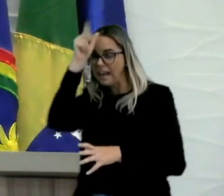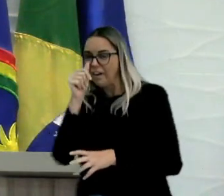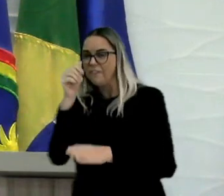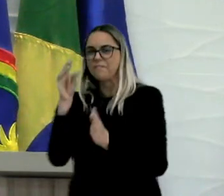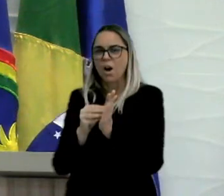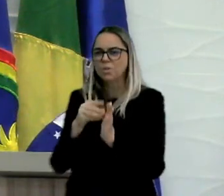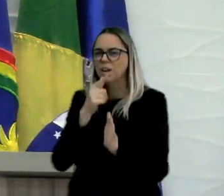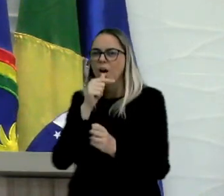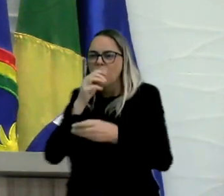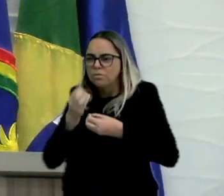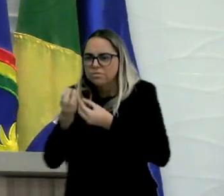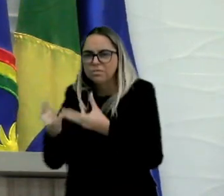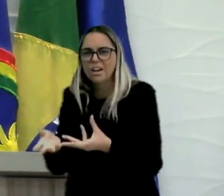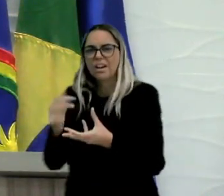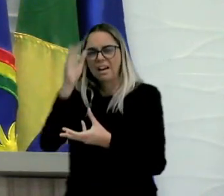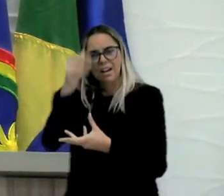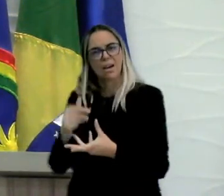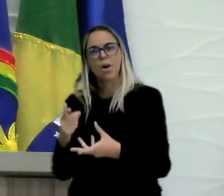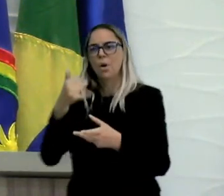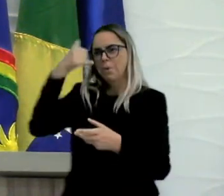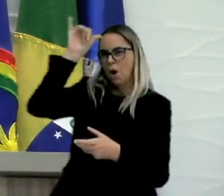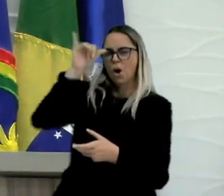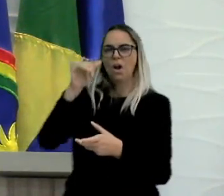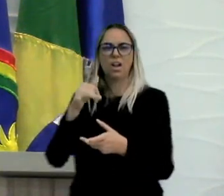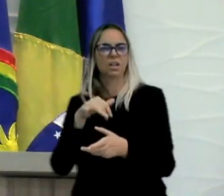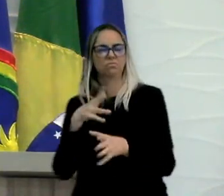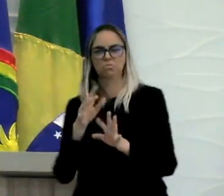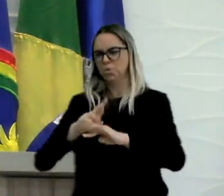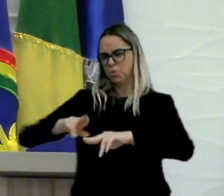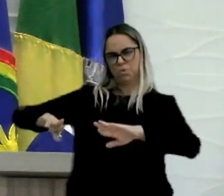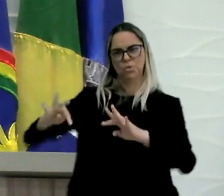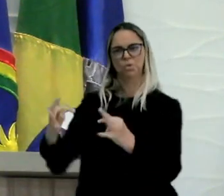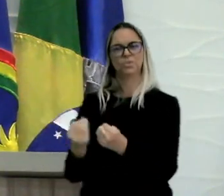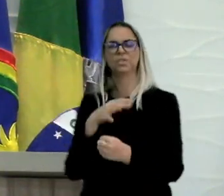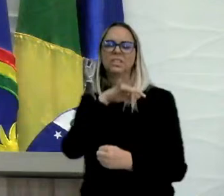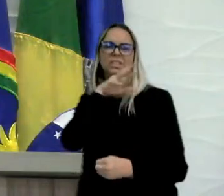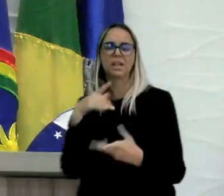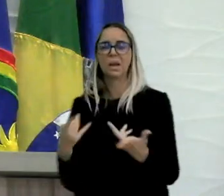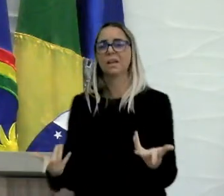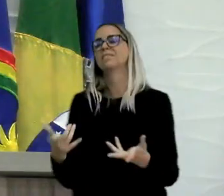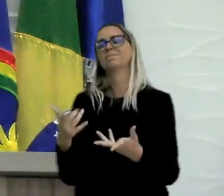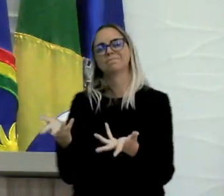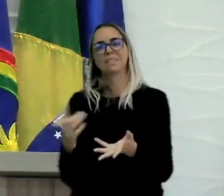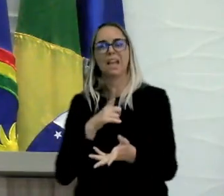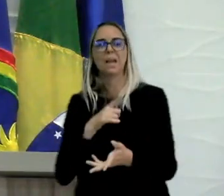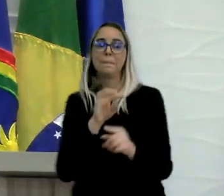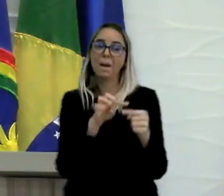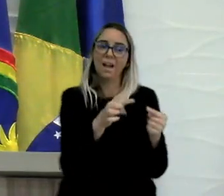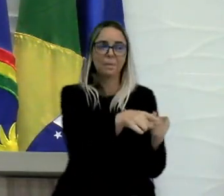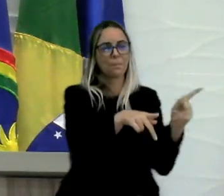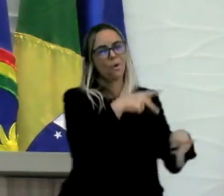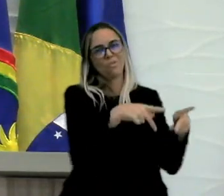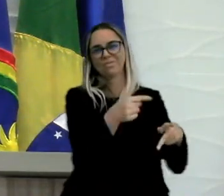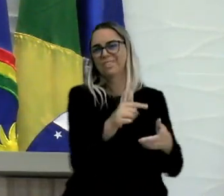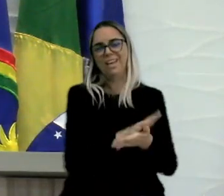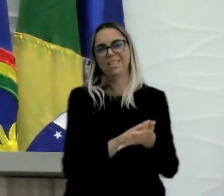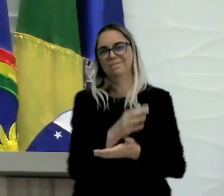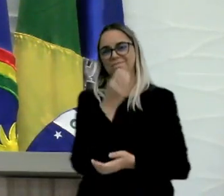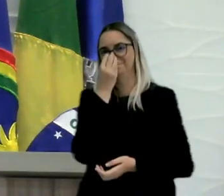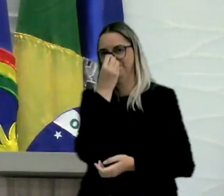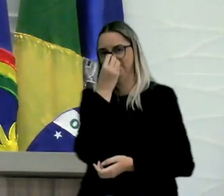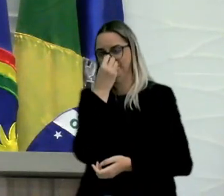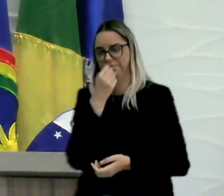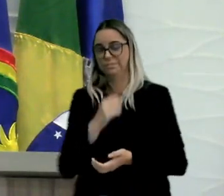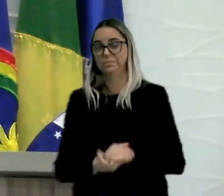galinha para quem quer Galinha porco vaca leiteira boi e essas coisas e pra população faltando na minha in é essa Agora minhas alegrias não